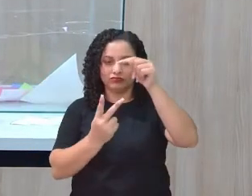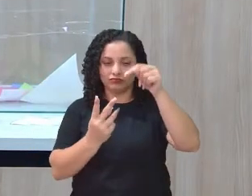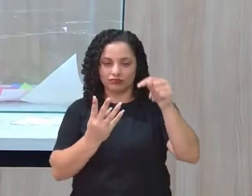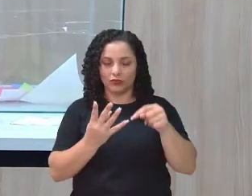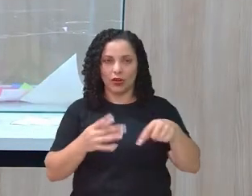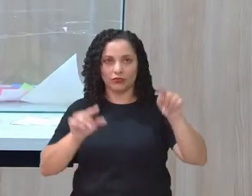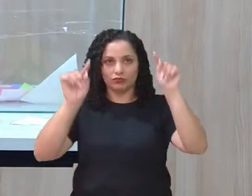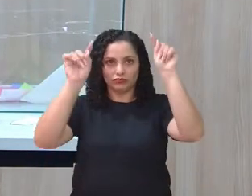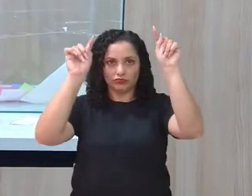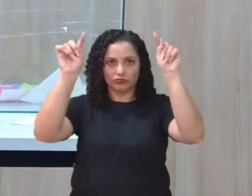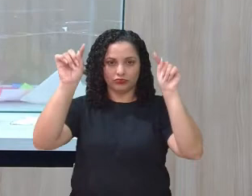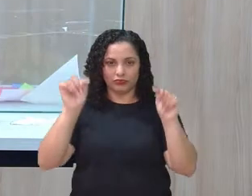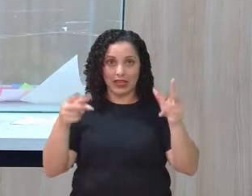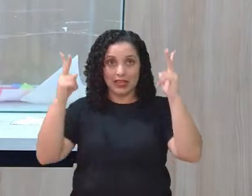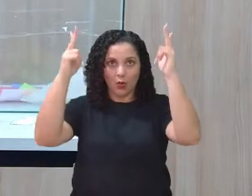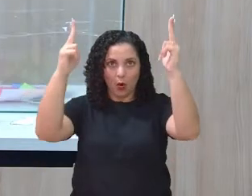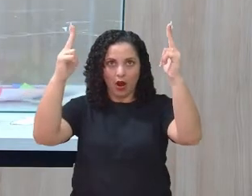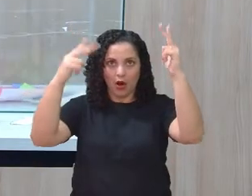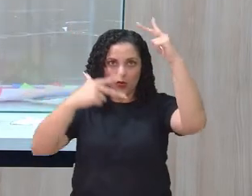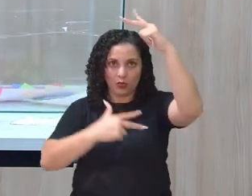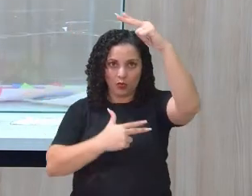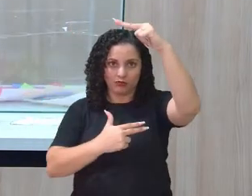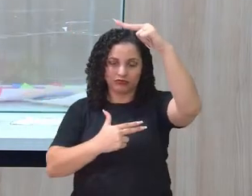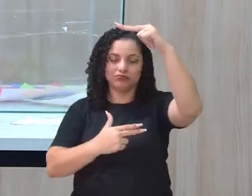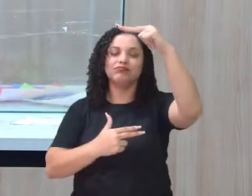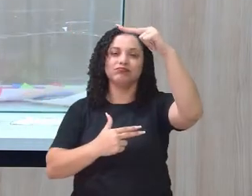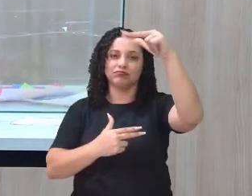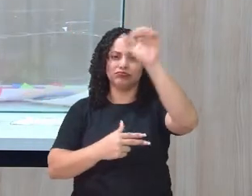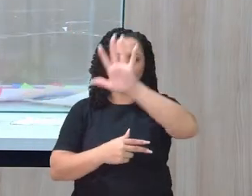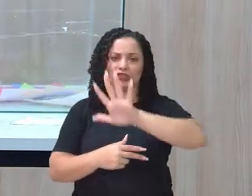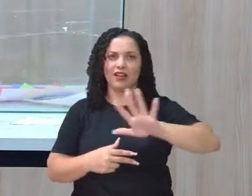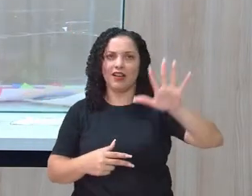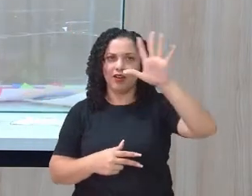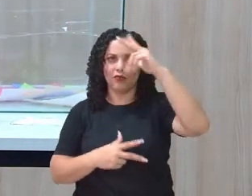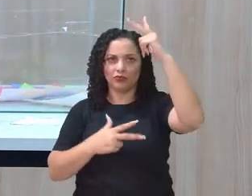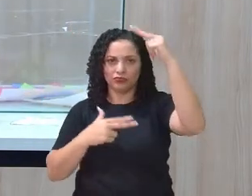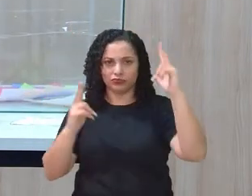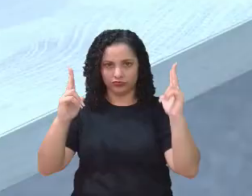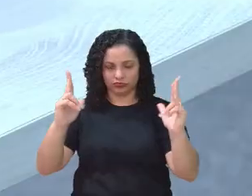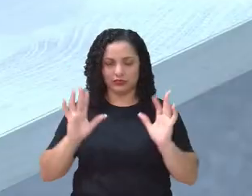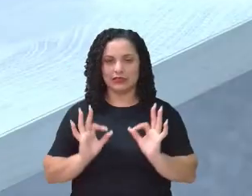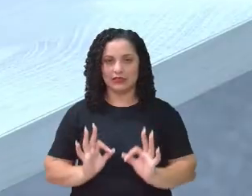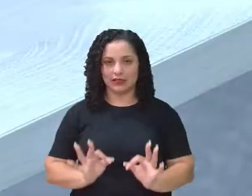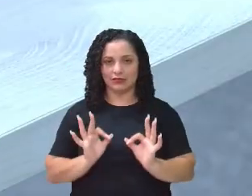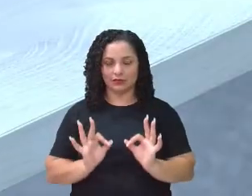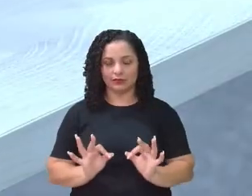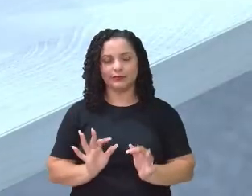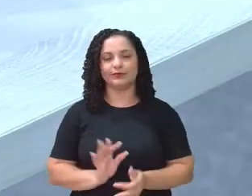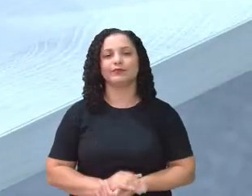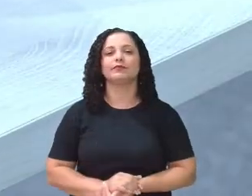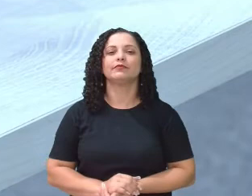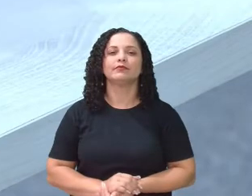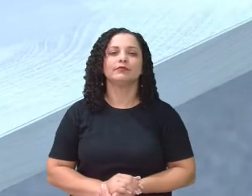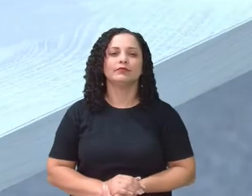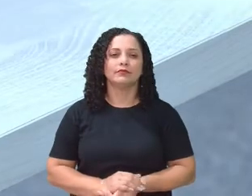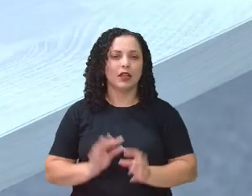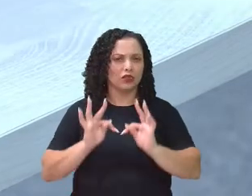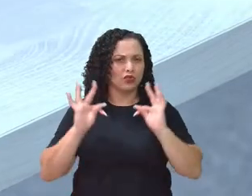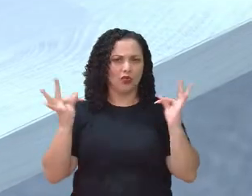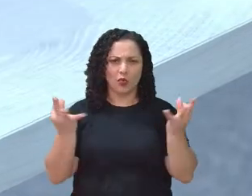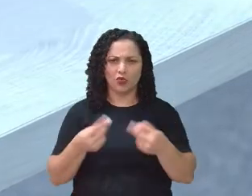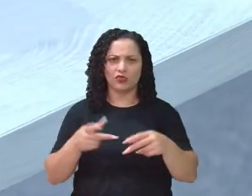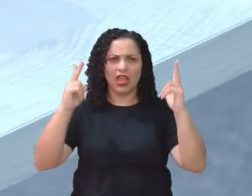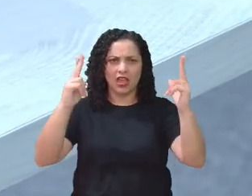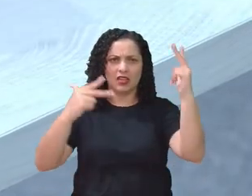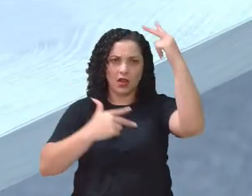possui todos os lados iguais. Todos os lados eles têm a mesma dimensão, certo? Todos os lados têm a